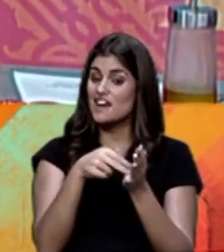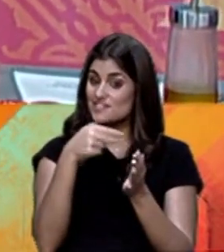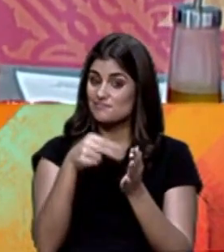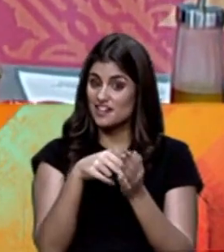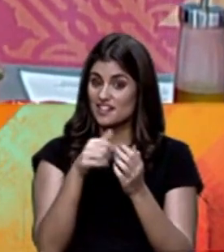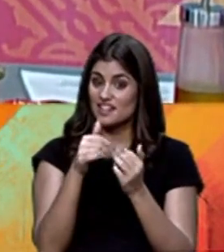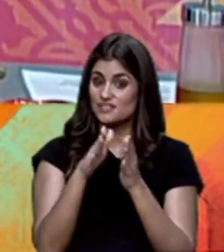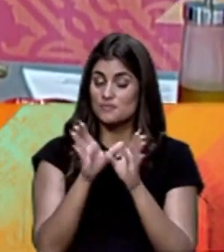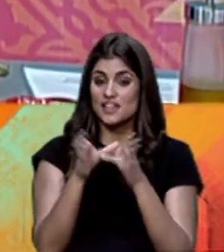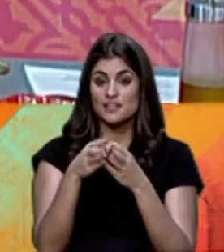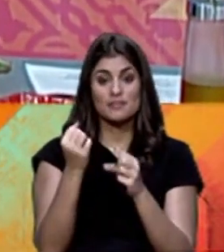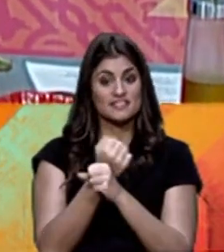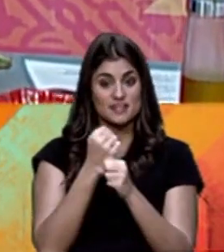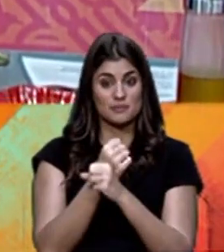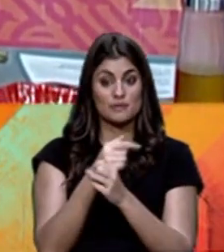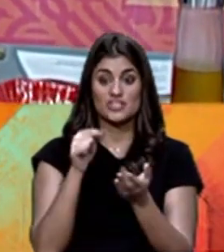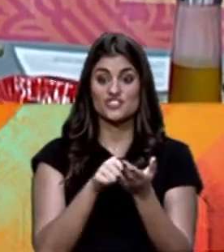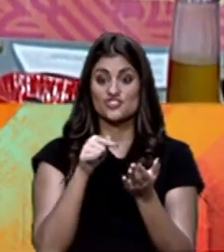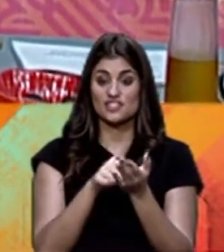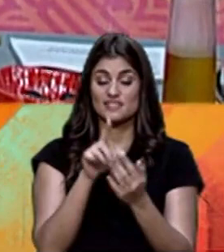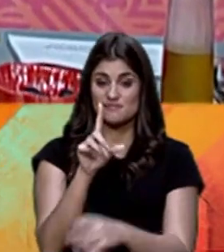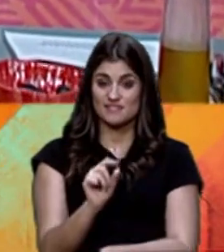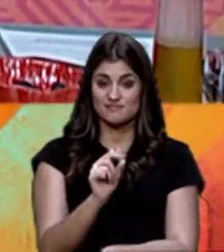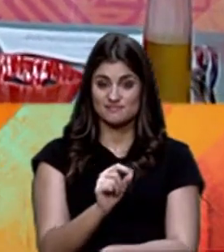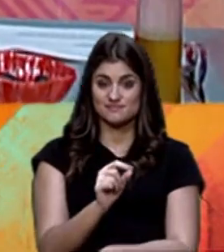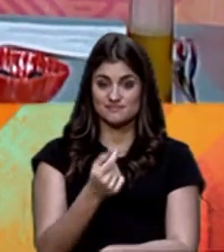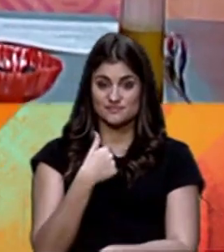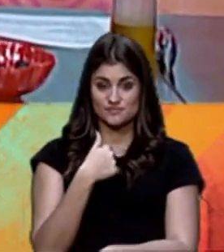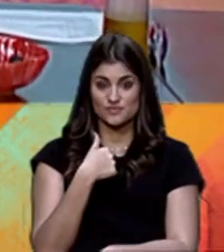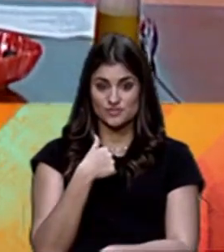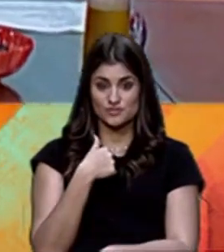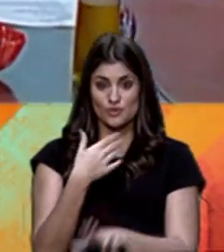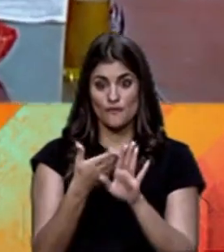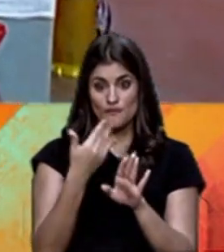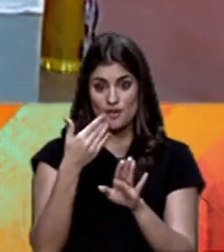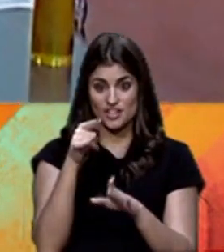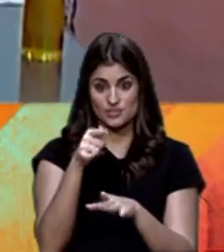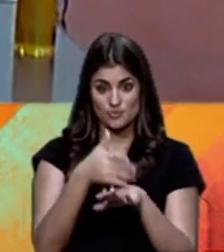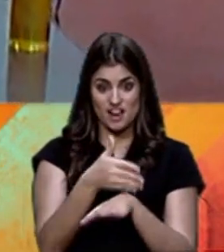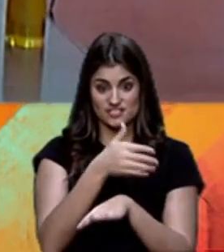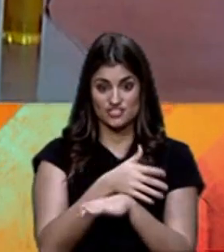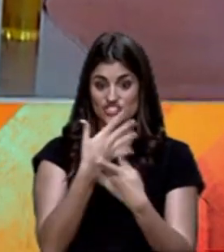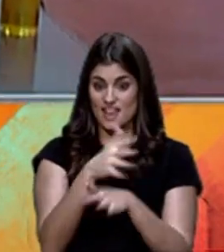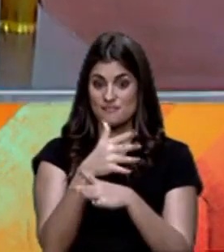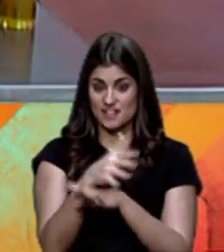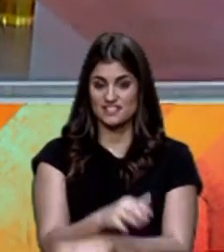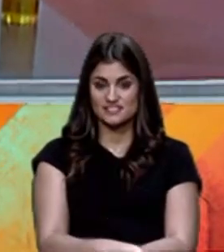toda uma regi também muito exigente. Eu vou é retirar realmente isto antes que queime.